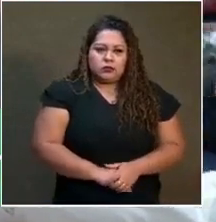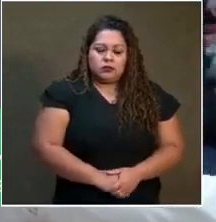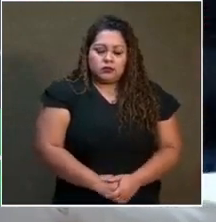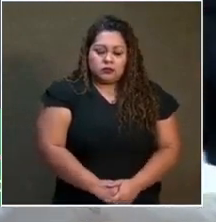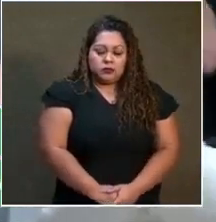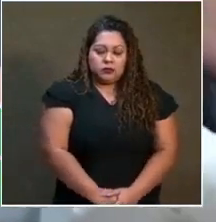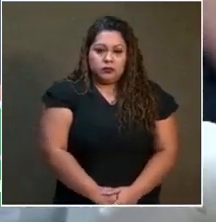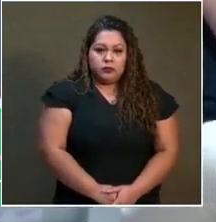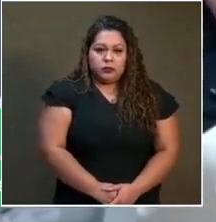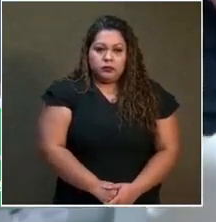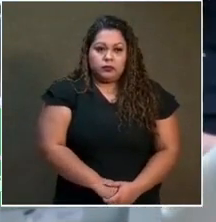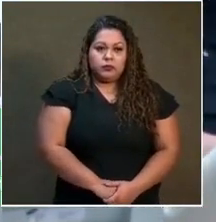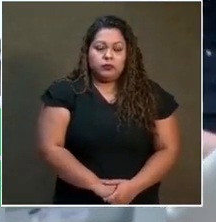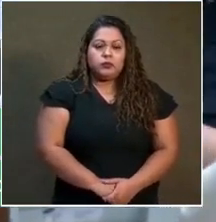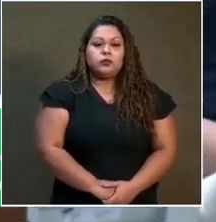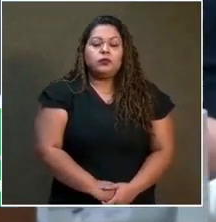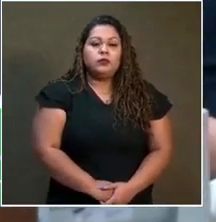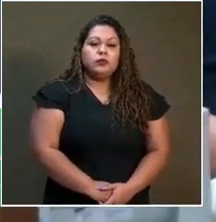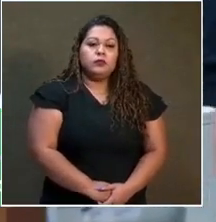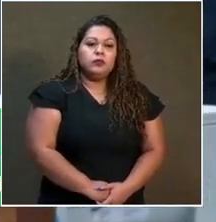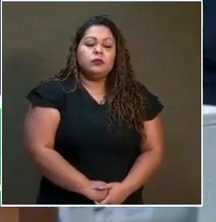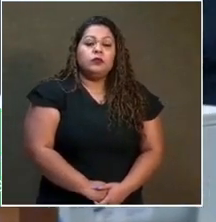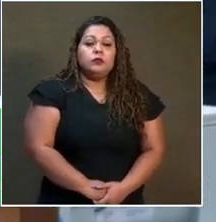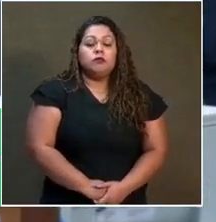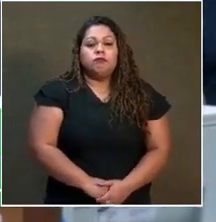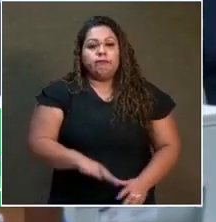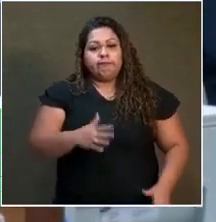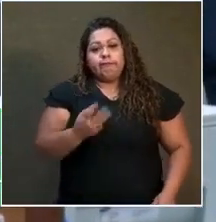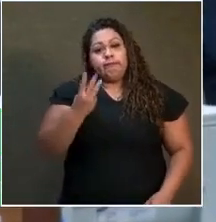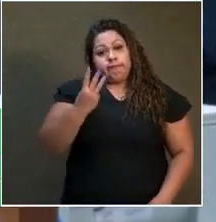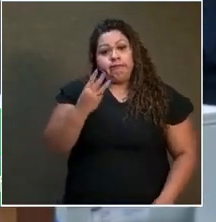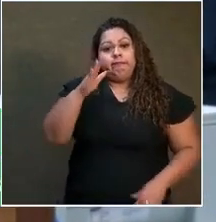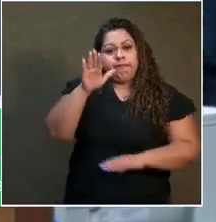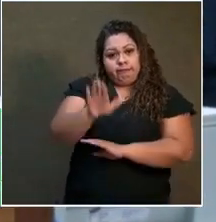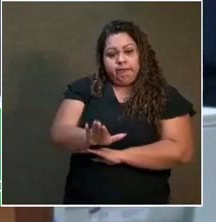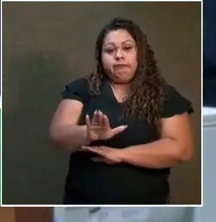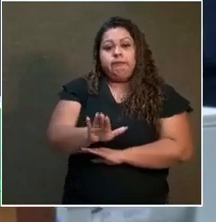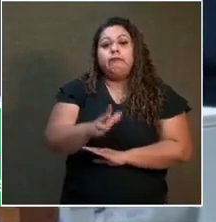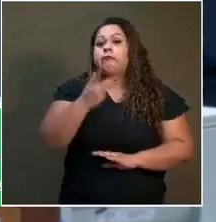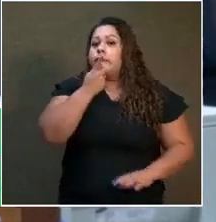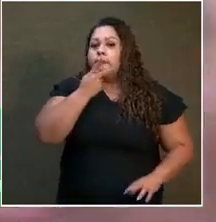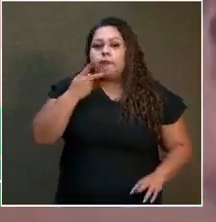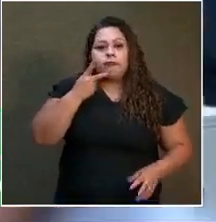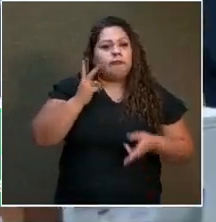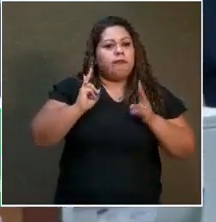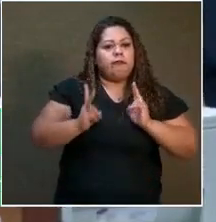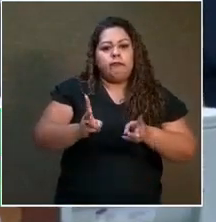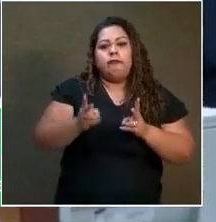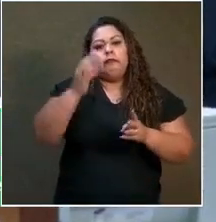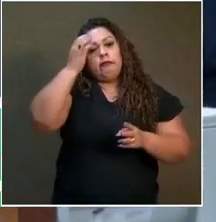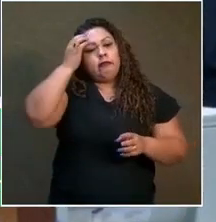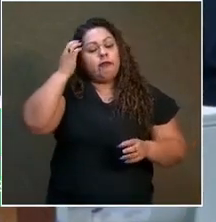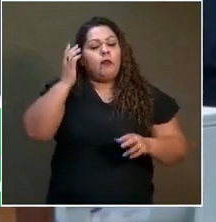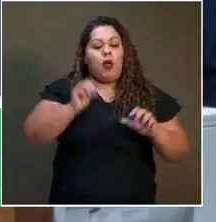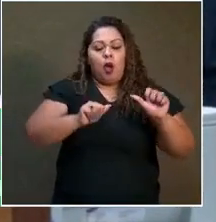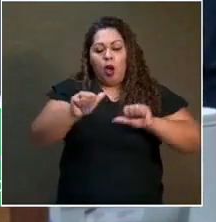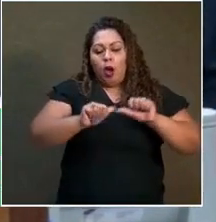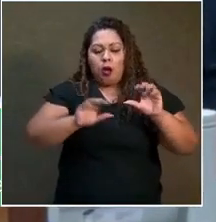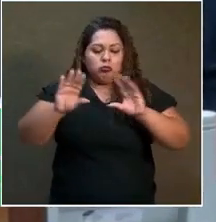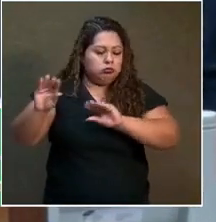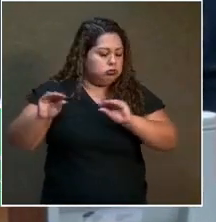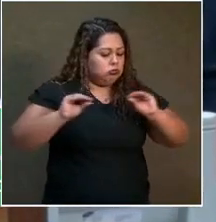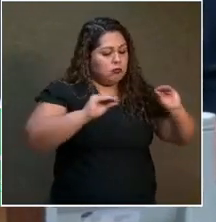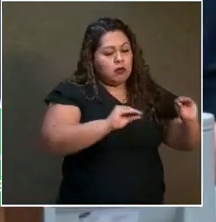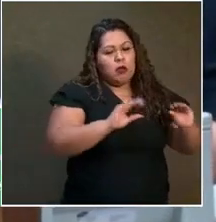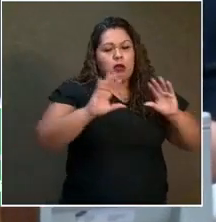Aqui embaixo, excelências. Que por volta de 15 horas, Cássio continuava fazendo a mudança dele.